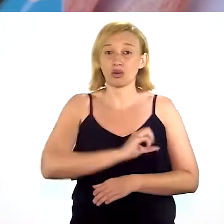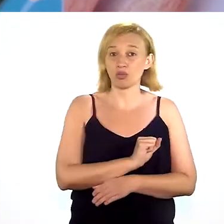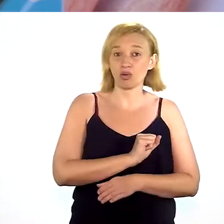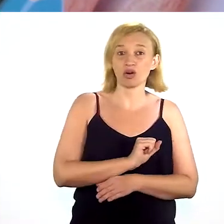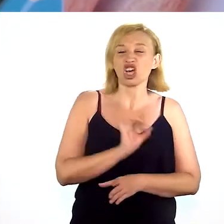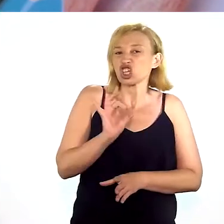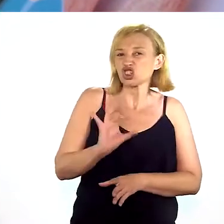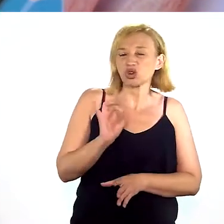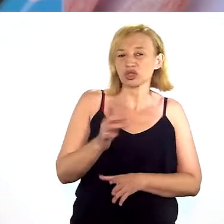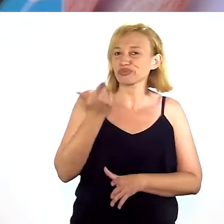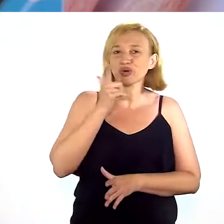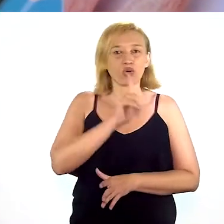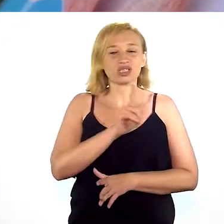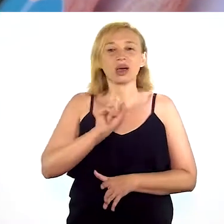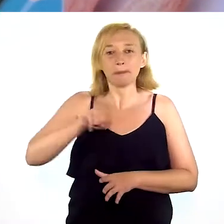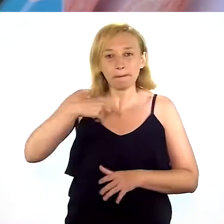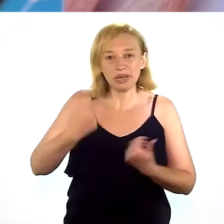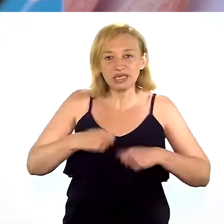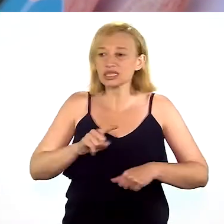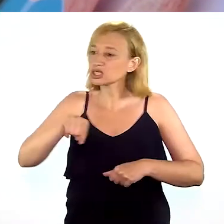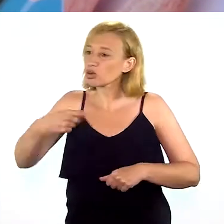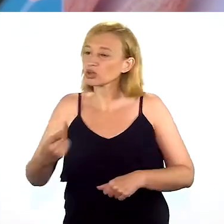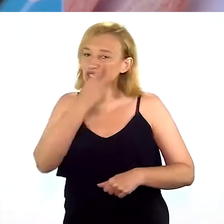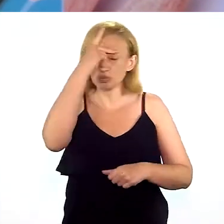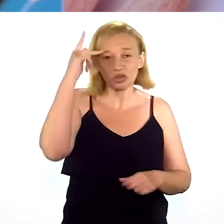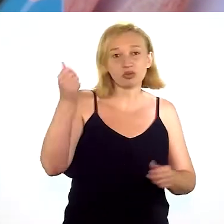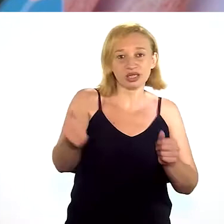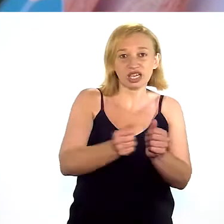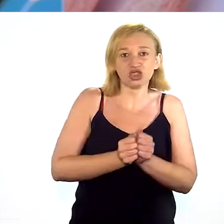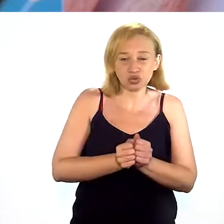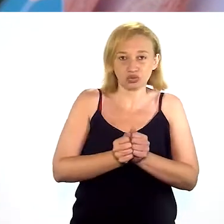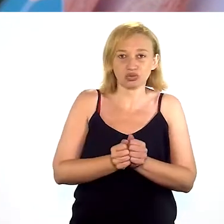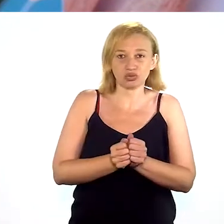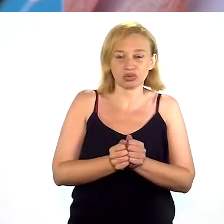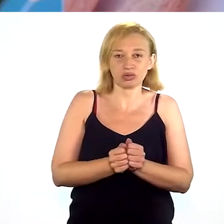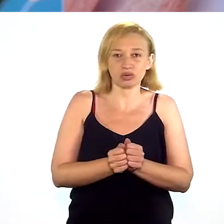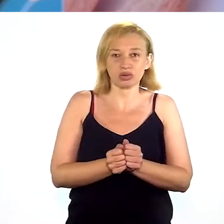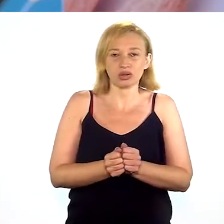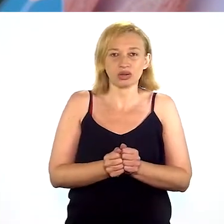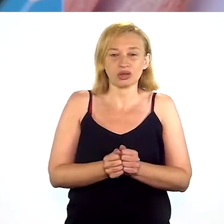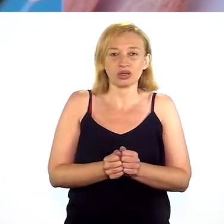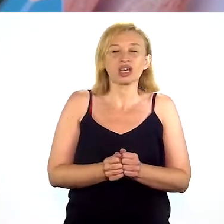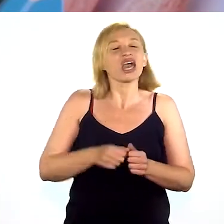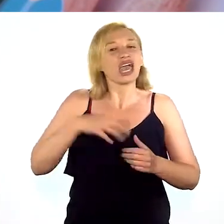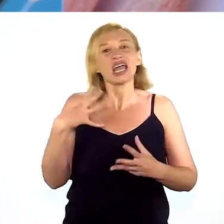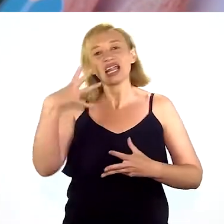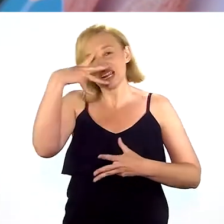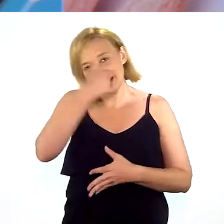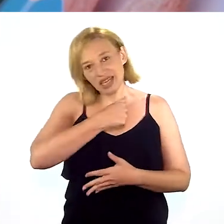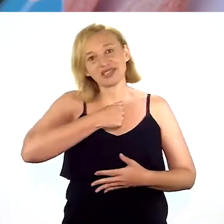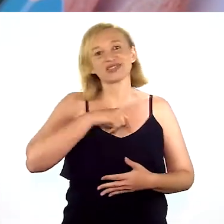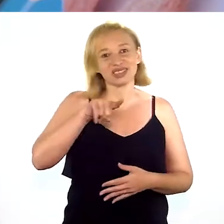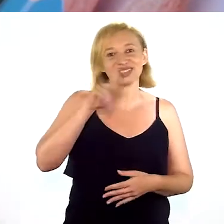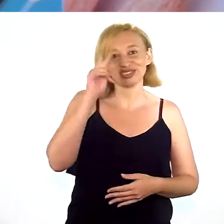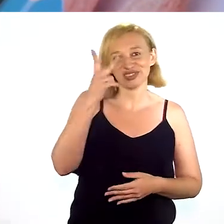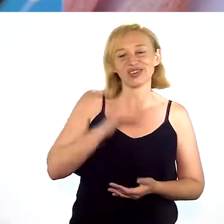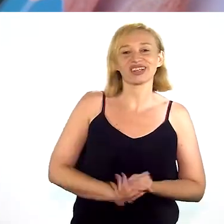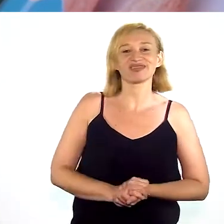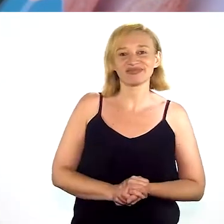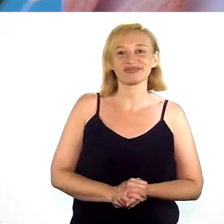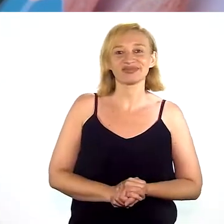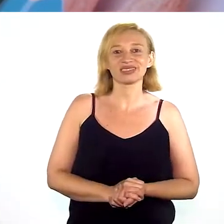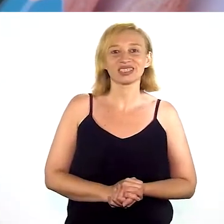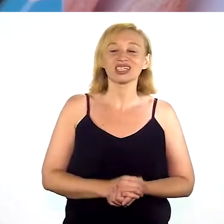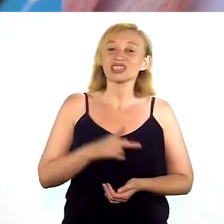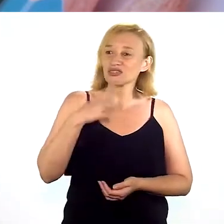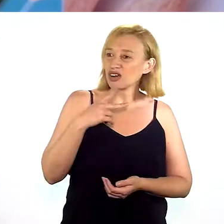a gente não consegue fazer isso sozinho. A gente precisa de outras pessoas para dar as mãos. É muito